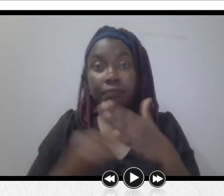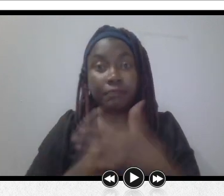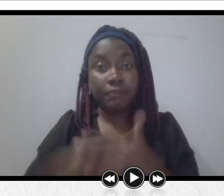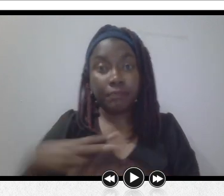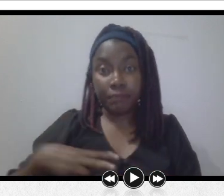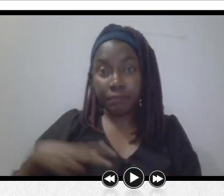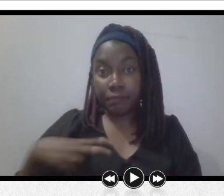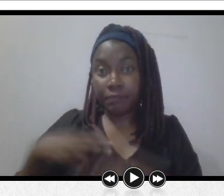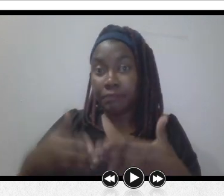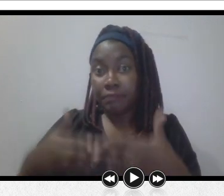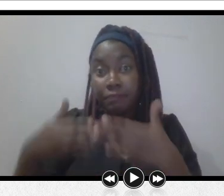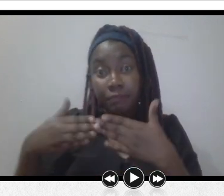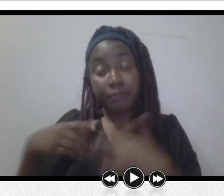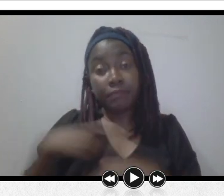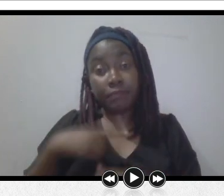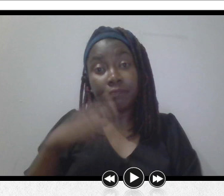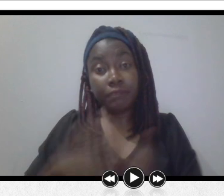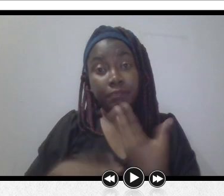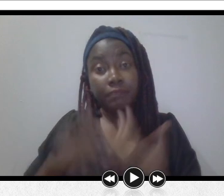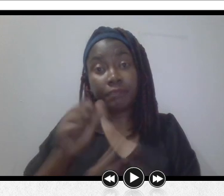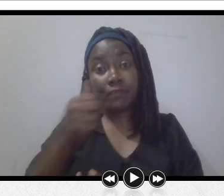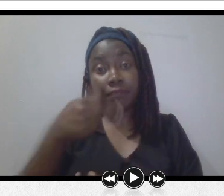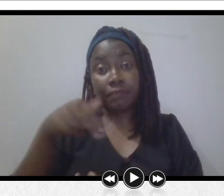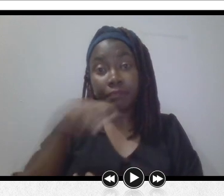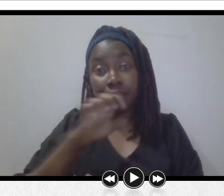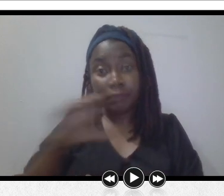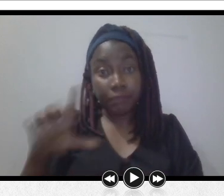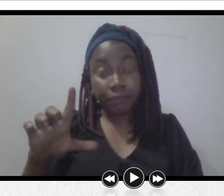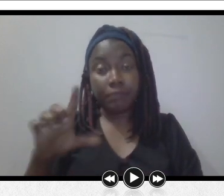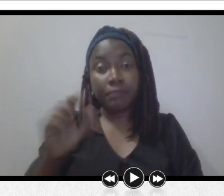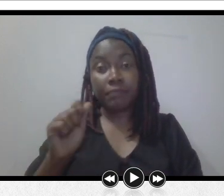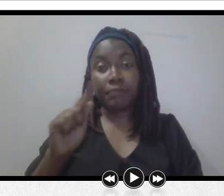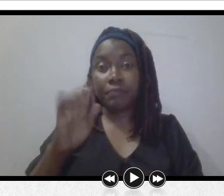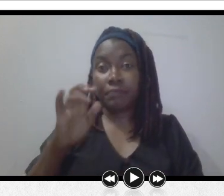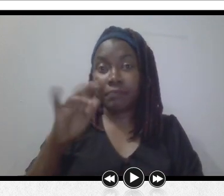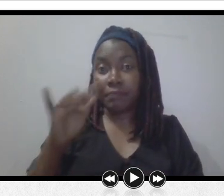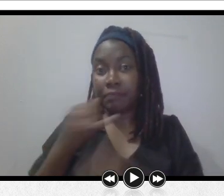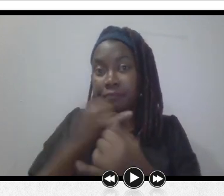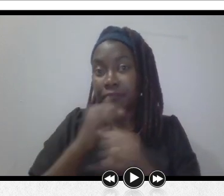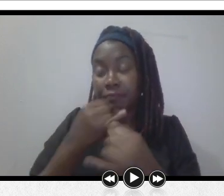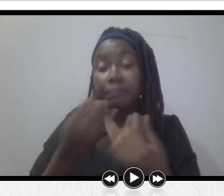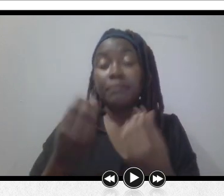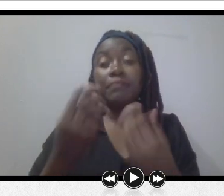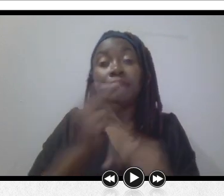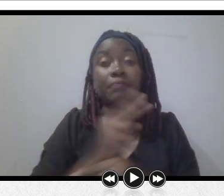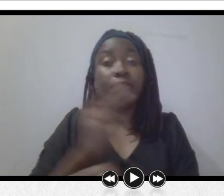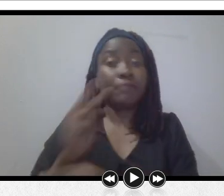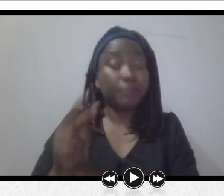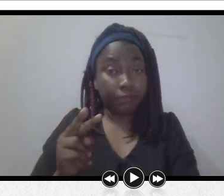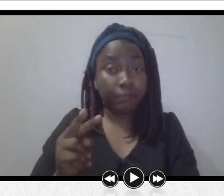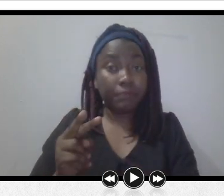nessas concessões e tivemos a criação da ANEEL, né, Agência Nacional de Energia Elétrica, para a fiscalização desses